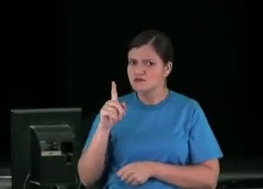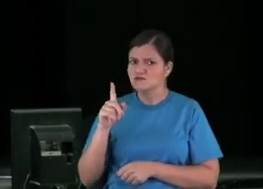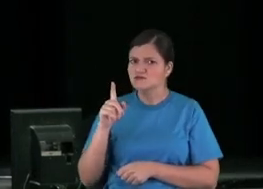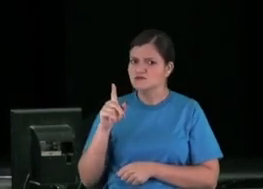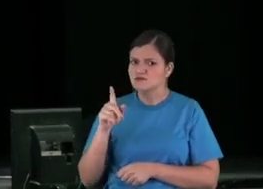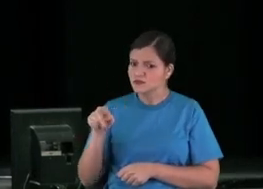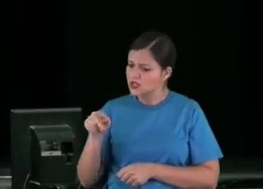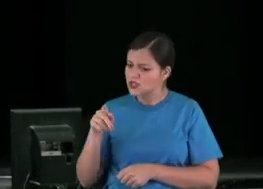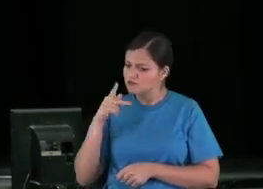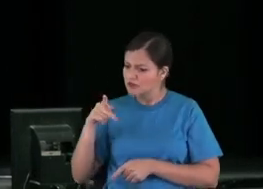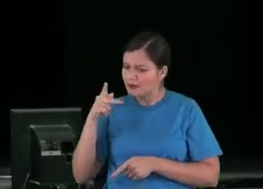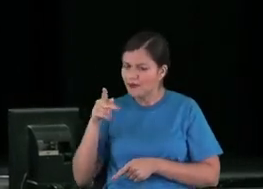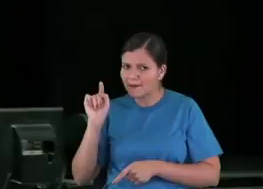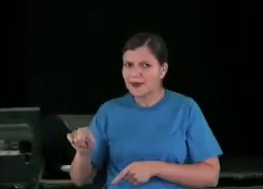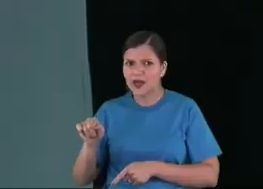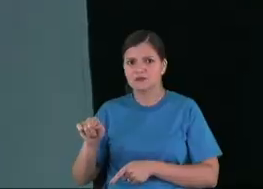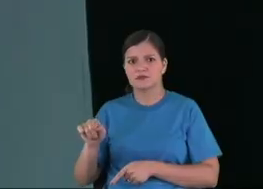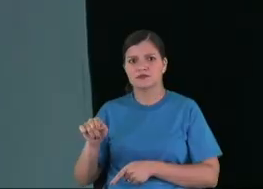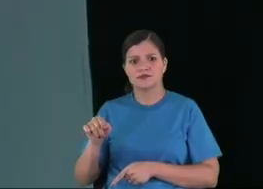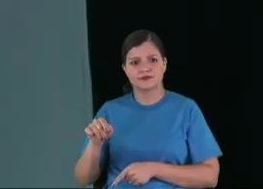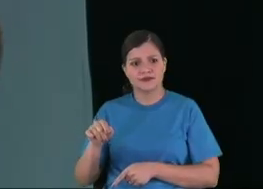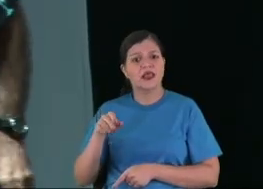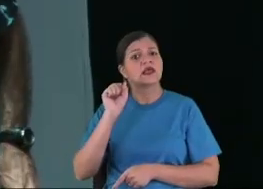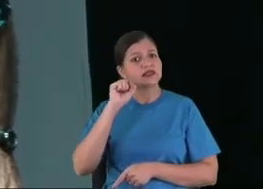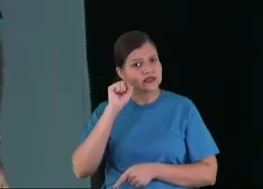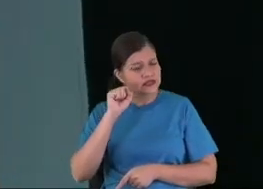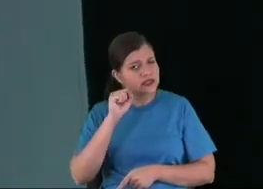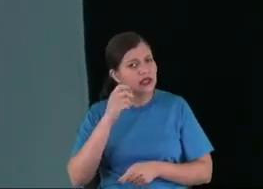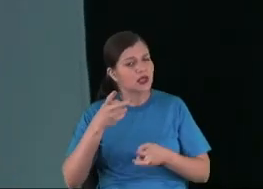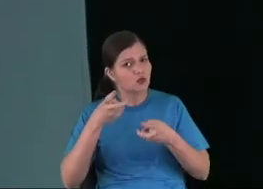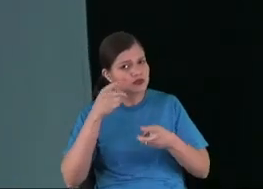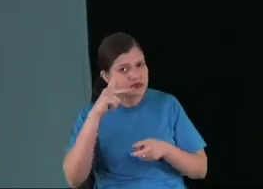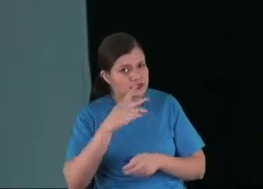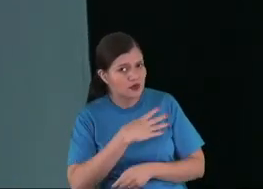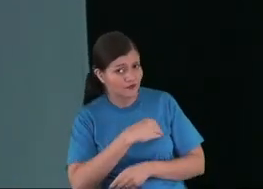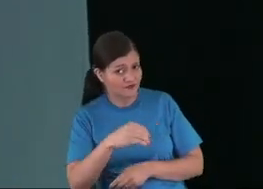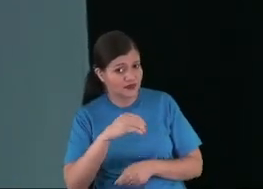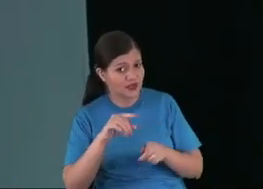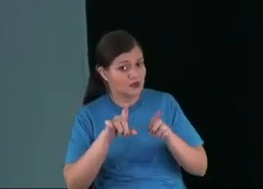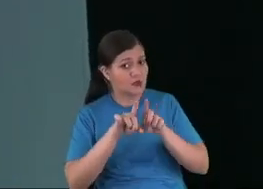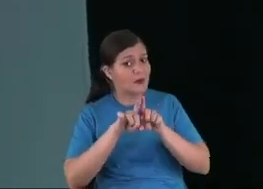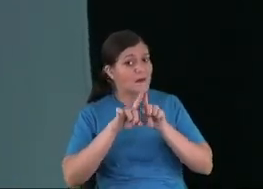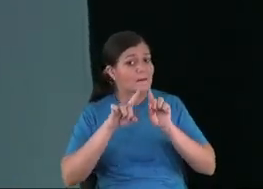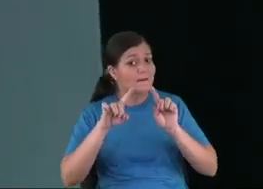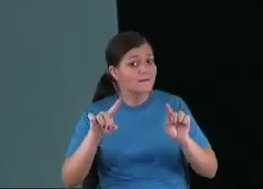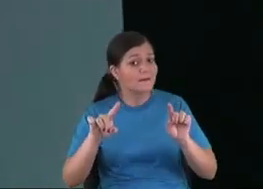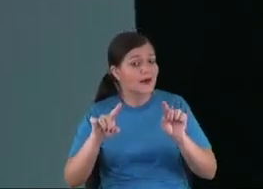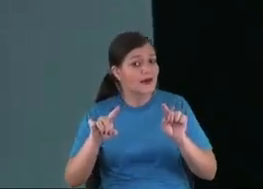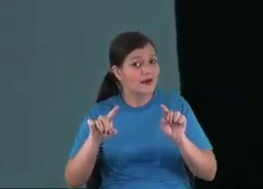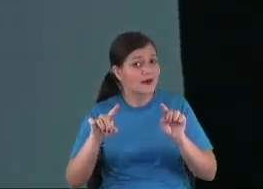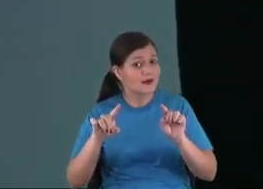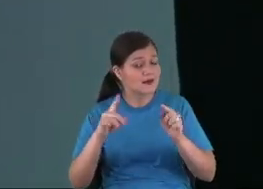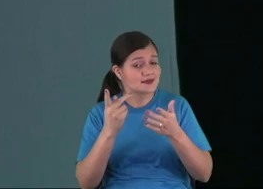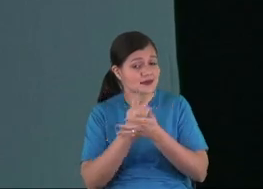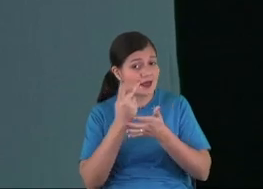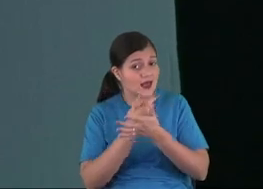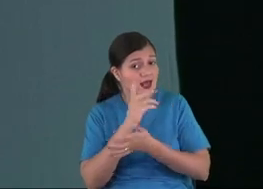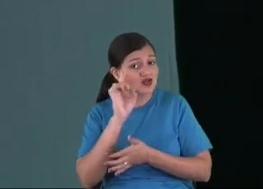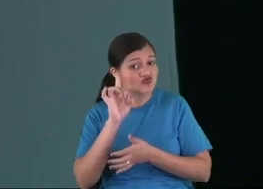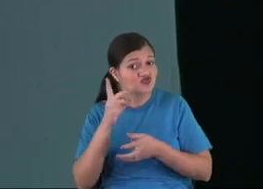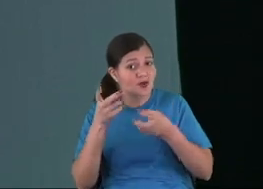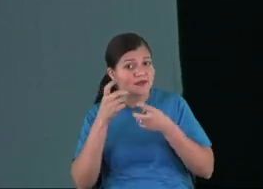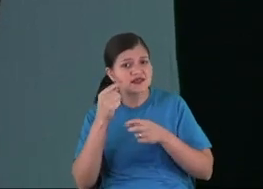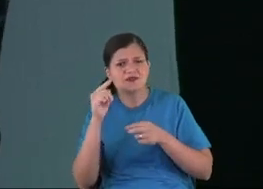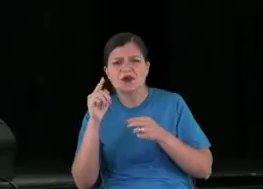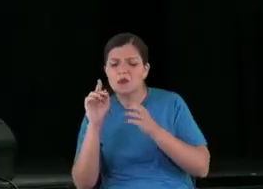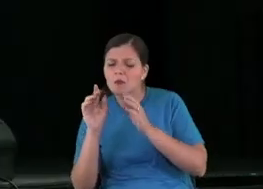colégio? Confia. Sim, ouça o seu filho, ouça o seu filho. Mas a Bíblia diz que é nécio quem só ouve uma parte. Sabe